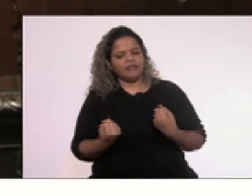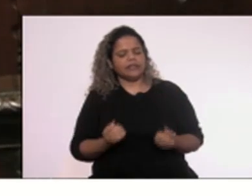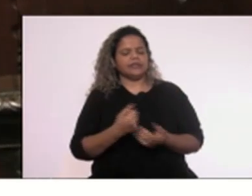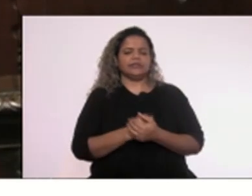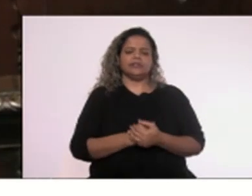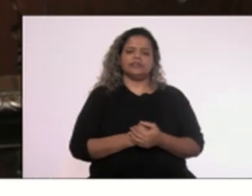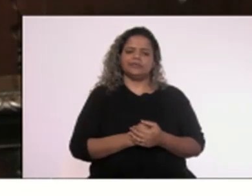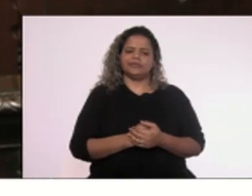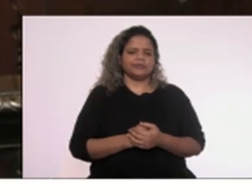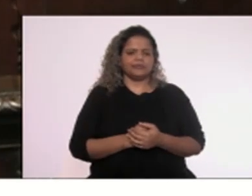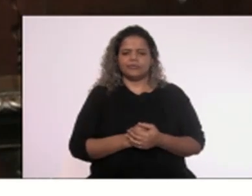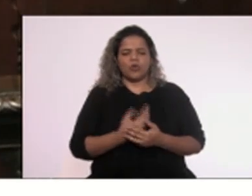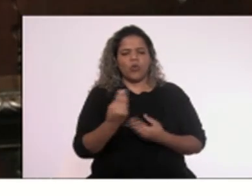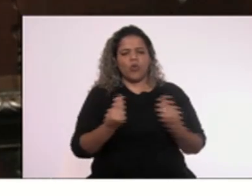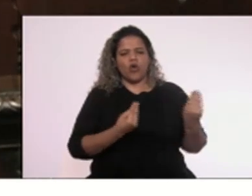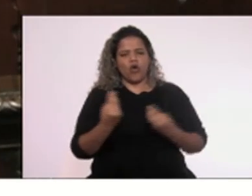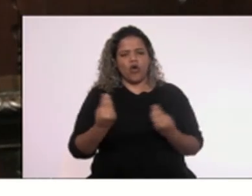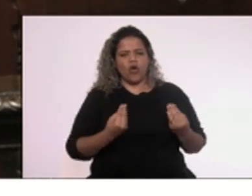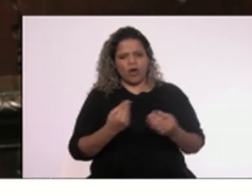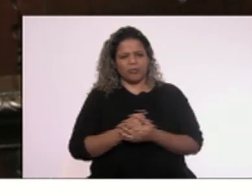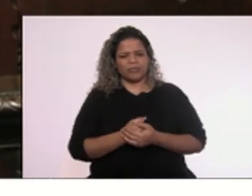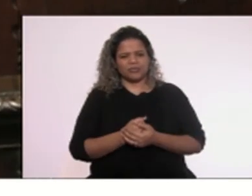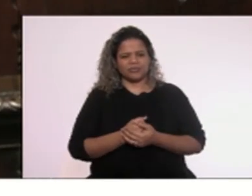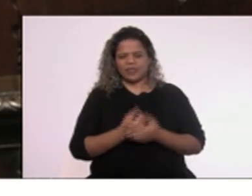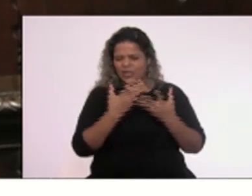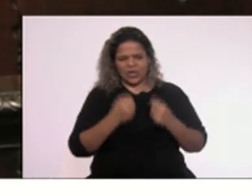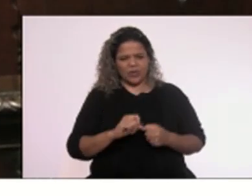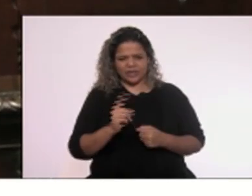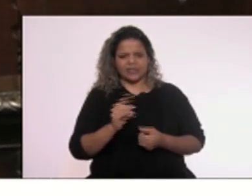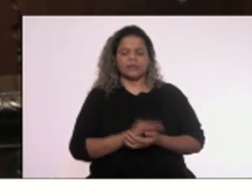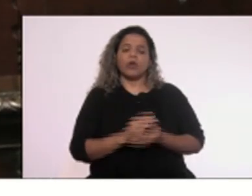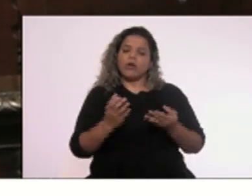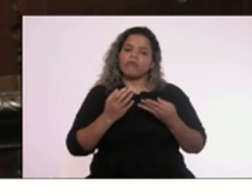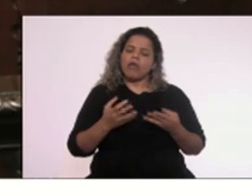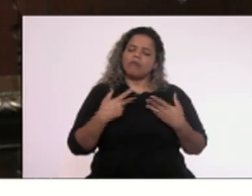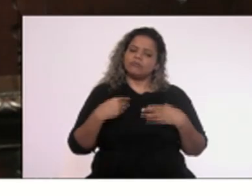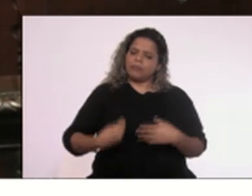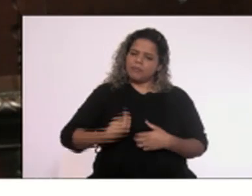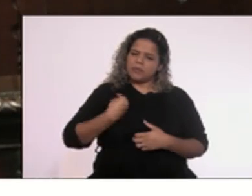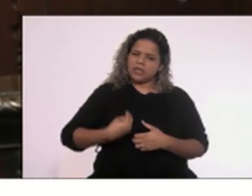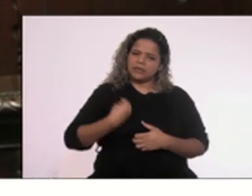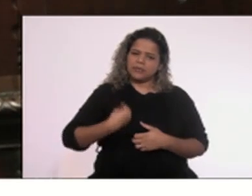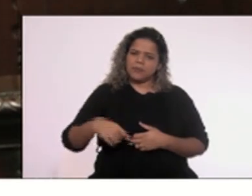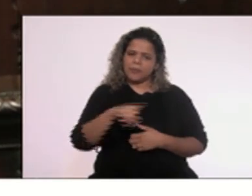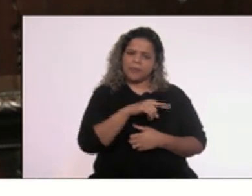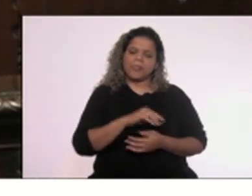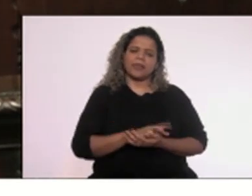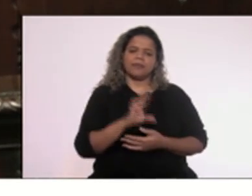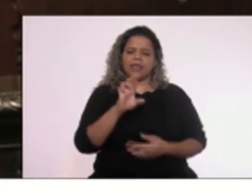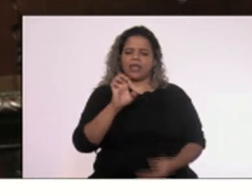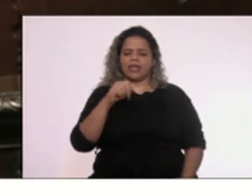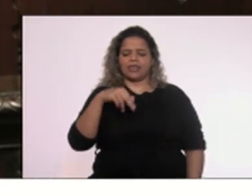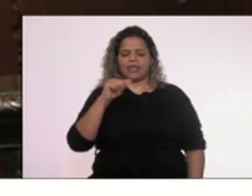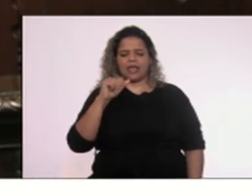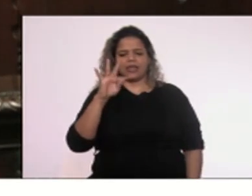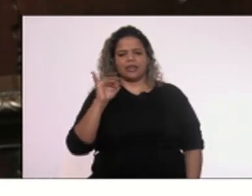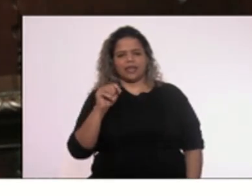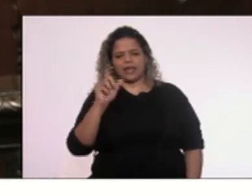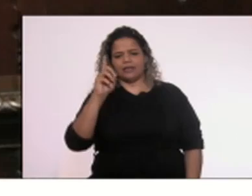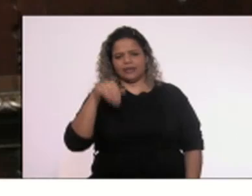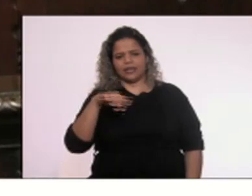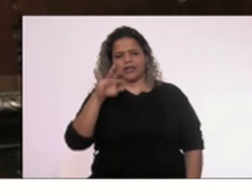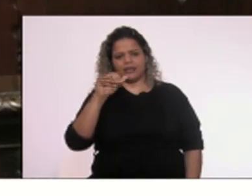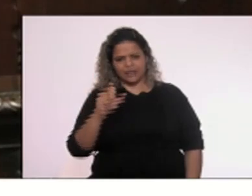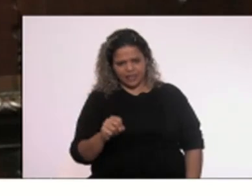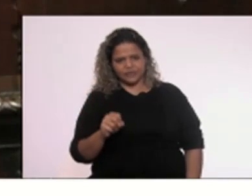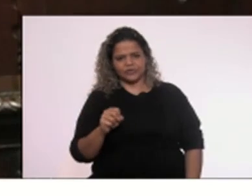será absolutamente refutada por nós. Quero destacar a presença aqui da Renata Dantas, uma militante do